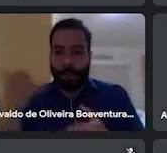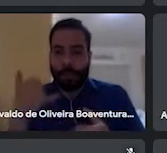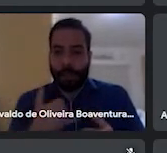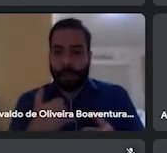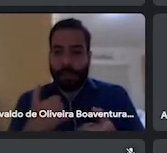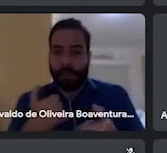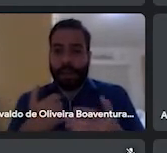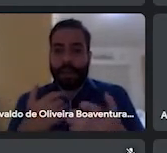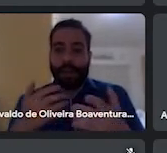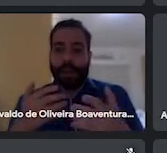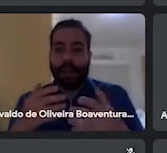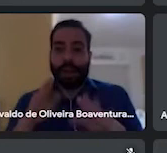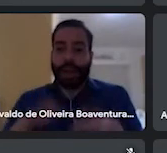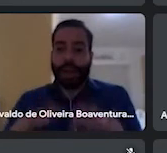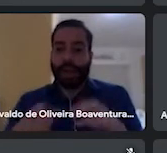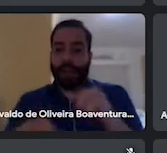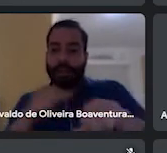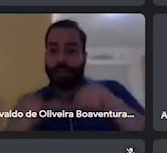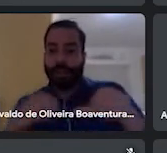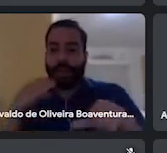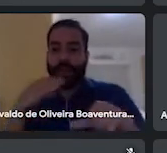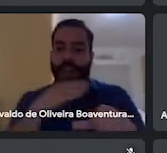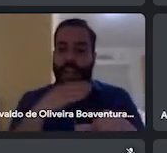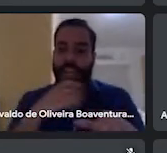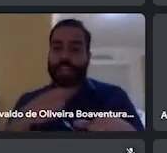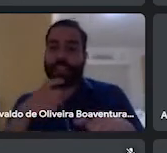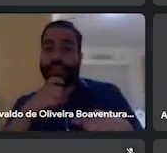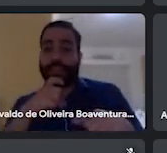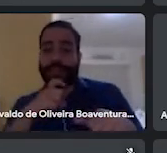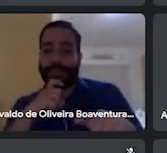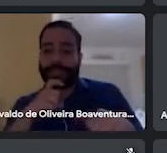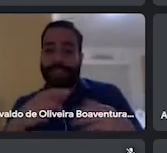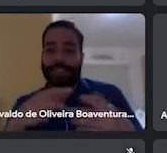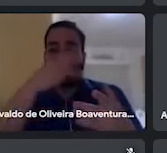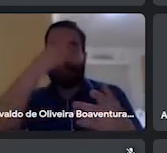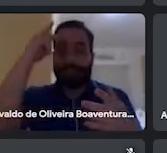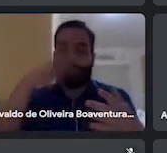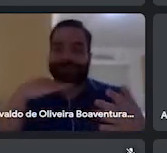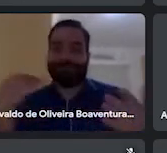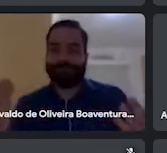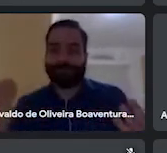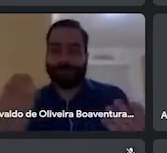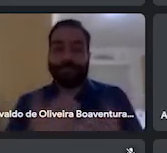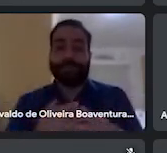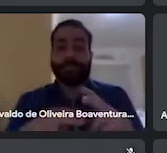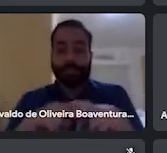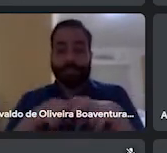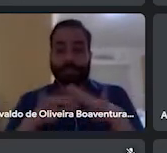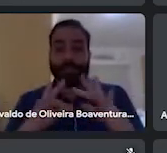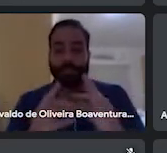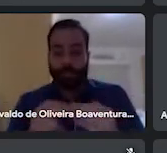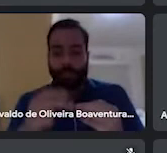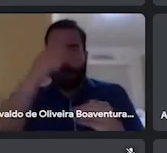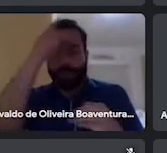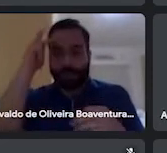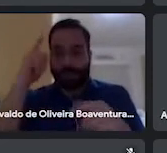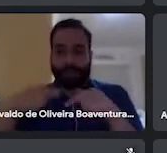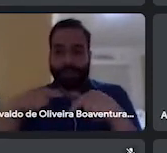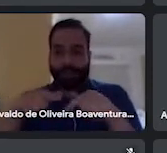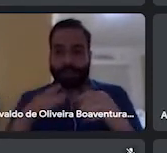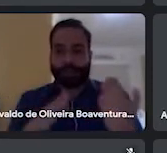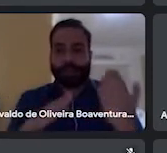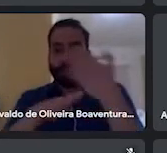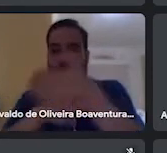É por isso que o quê? Que todo trabalhador que vai intervir na